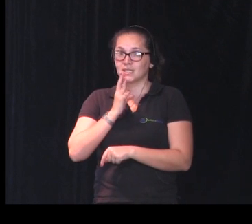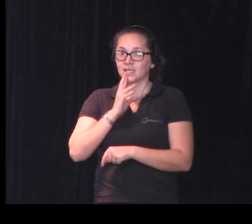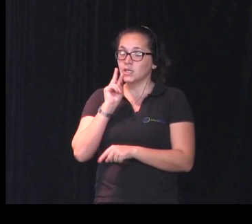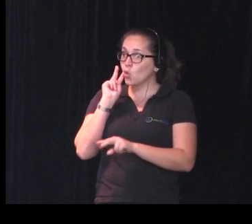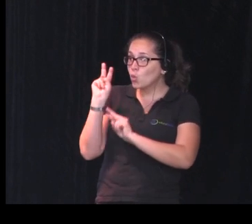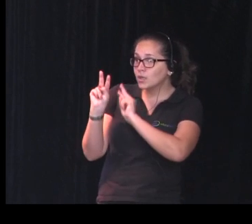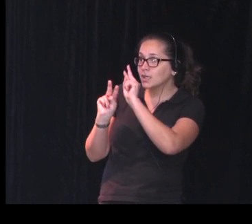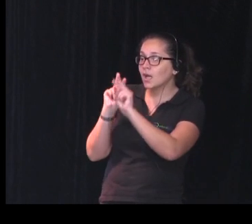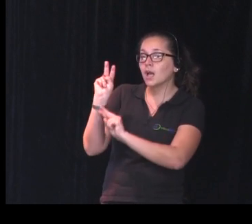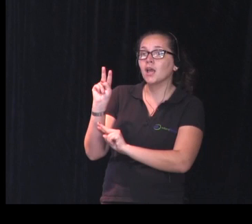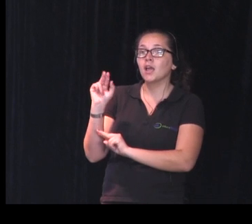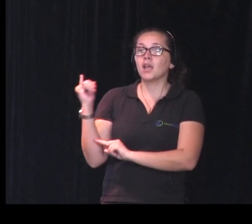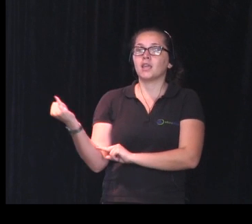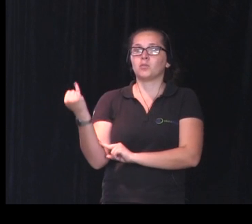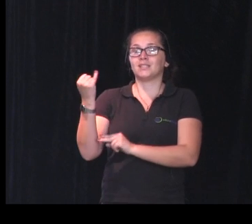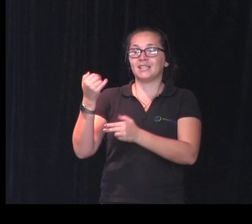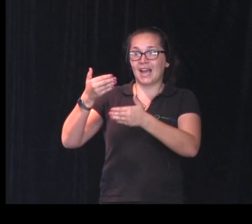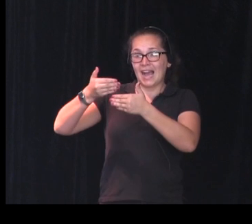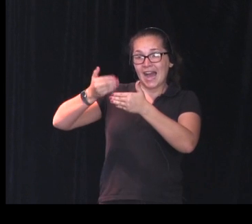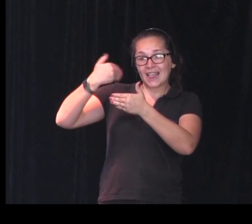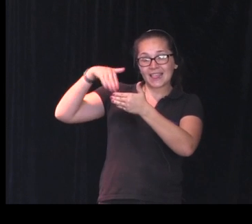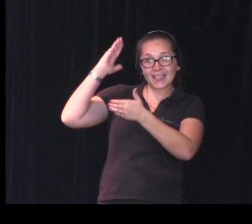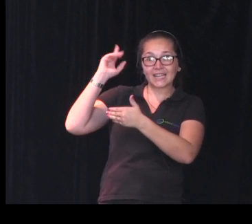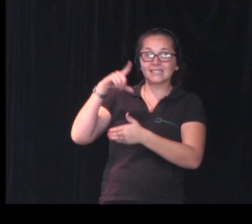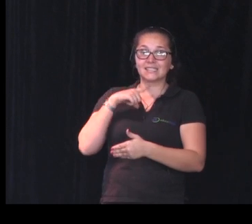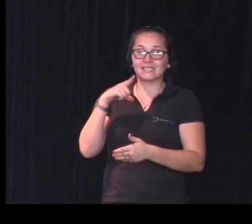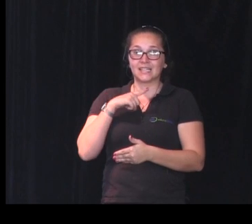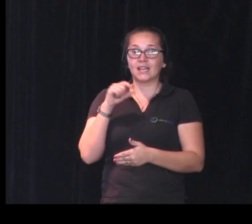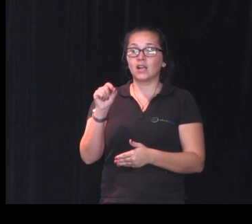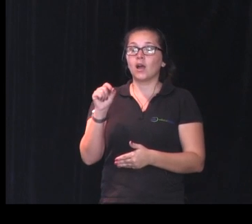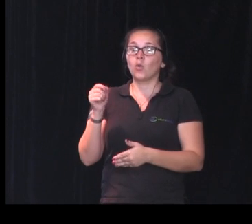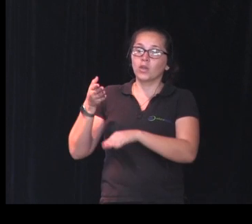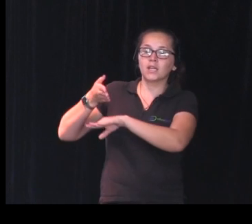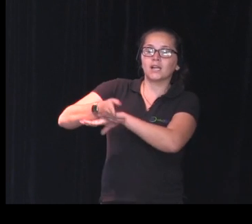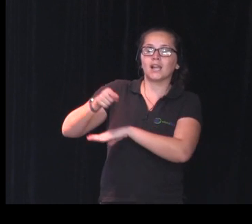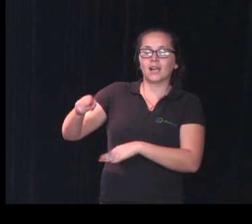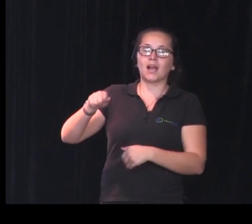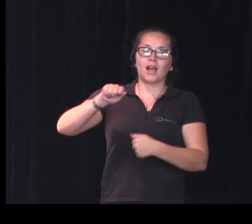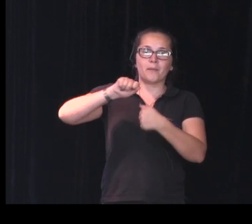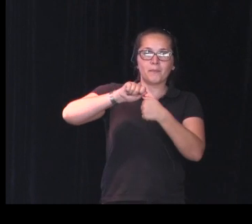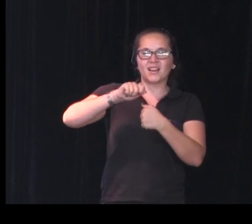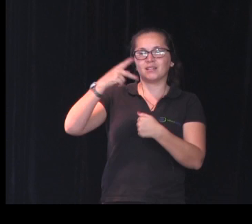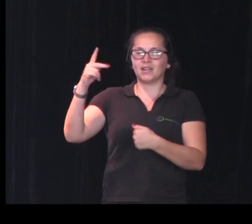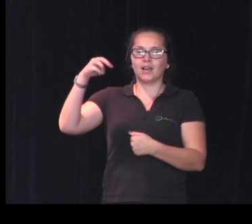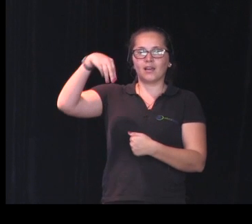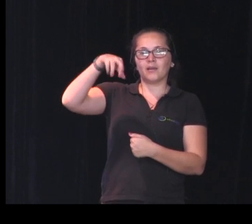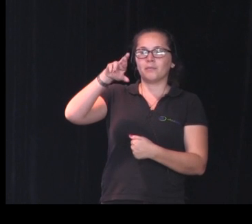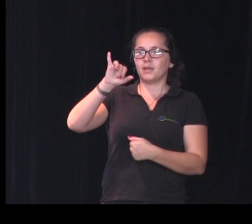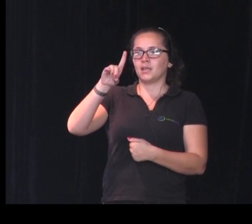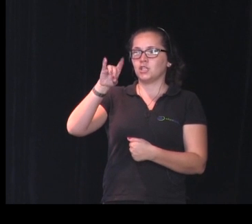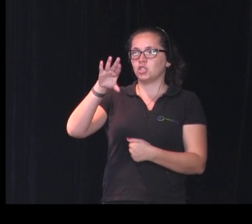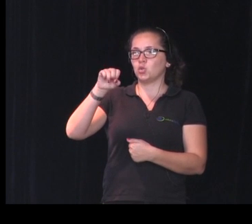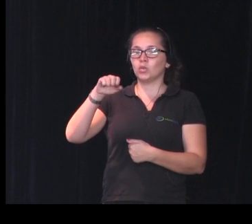sem conhecer e olhar o mundo. Fundamentalmente por trás de Humboldt, que tinha estado nesta